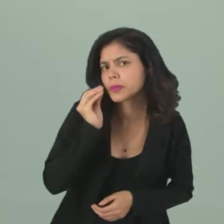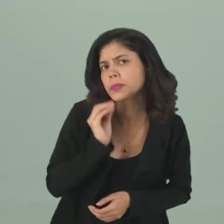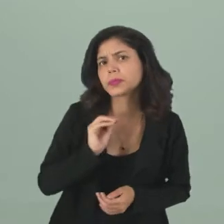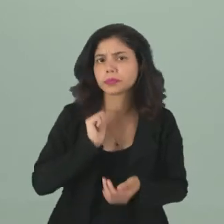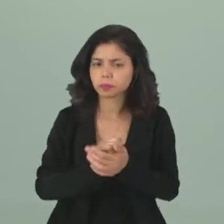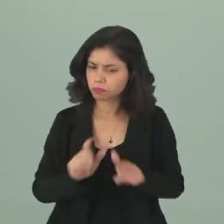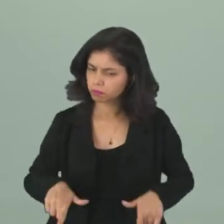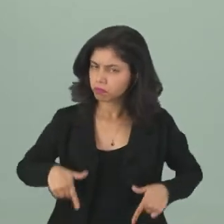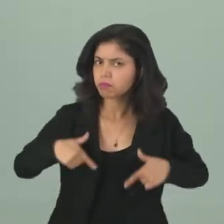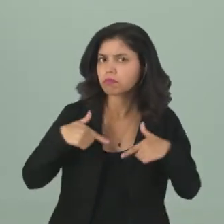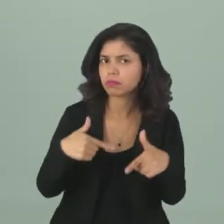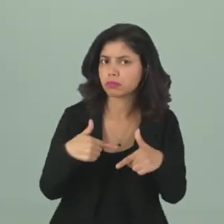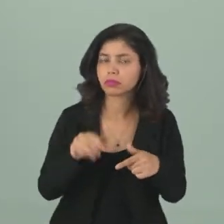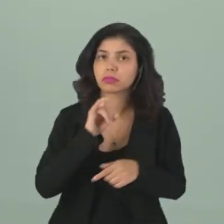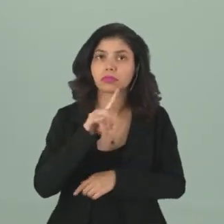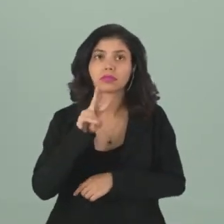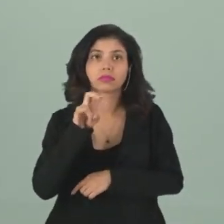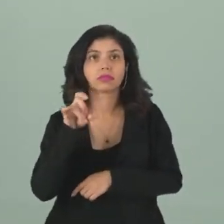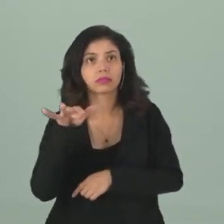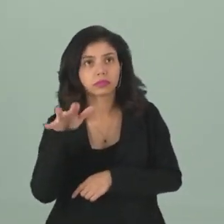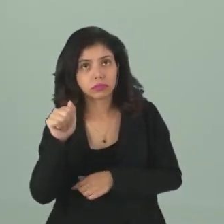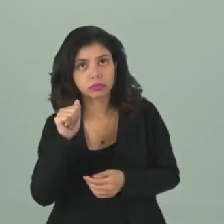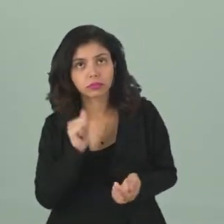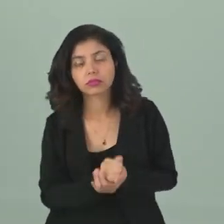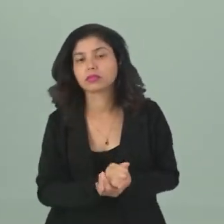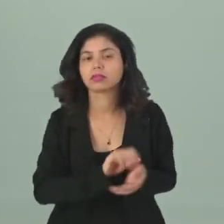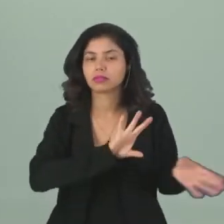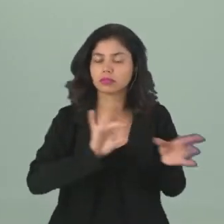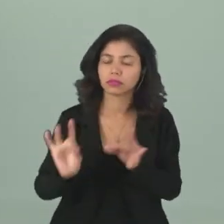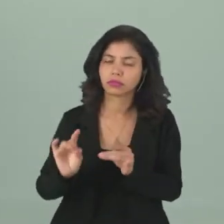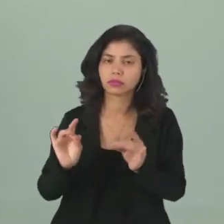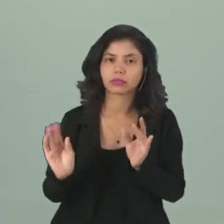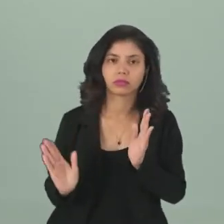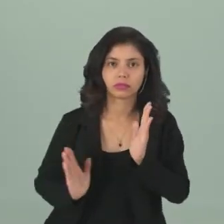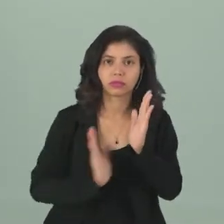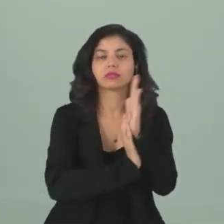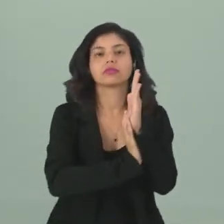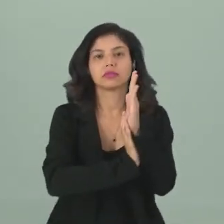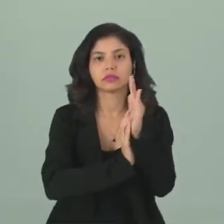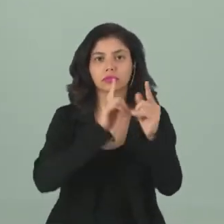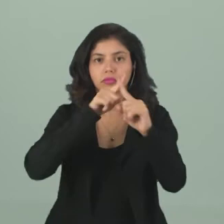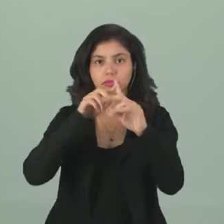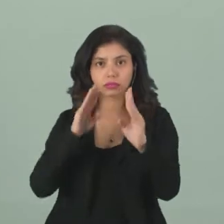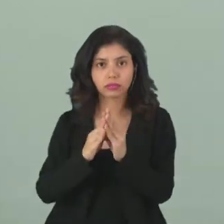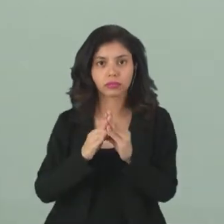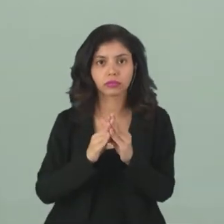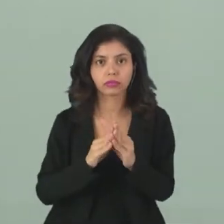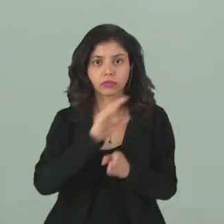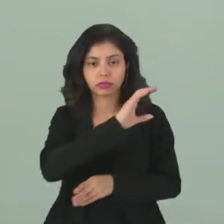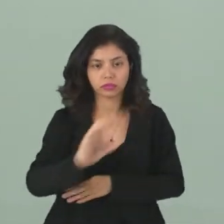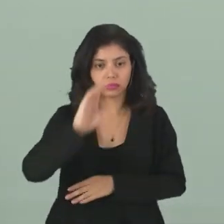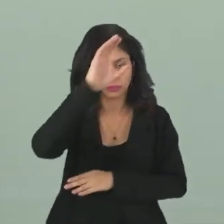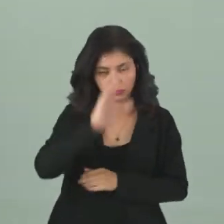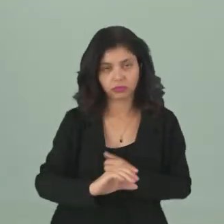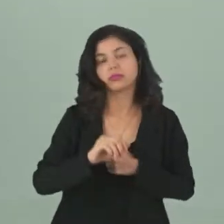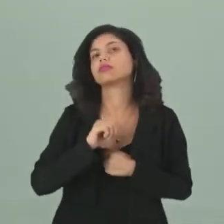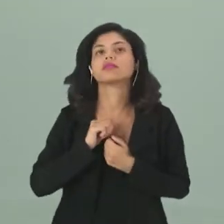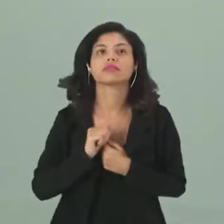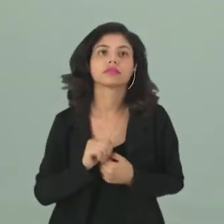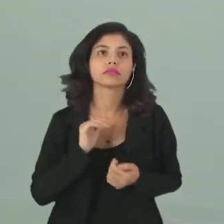essas ideologias que eram bem atrasadas e pregadas pela Igreja Católica. Mas vamos lá, continuando, observem